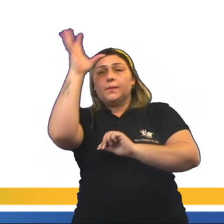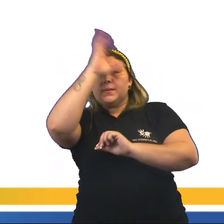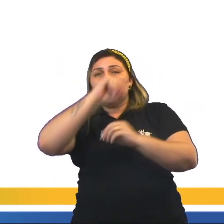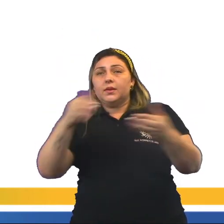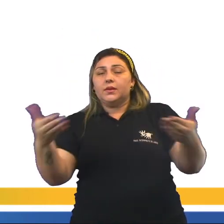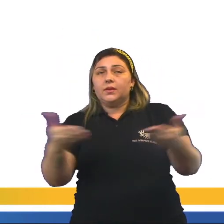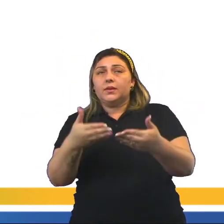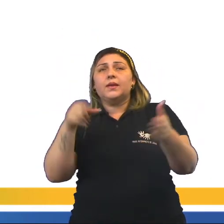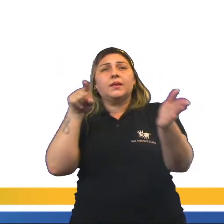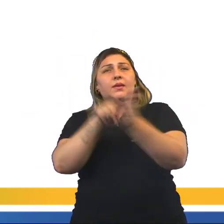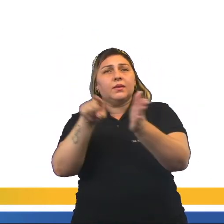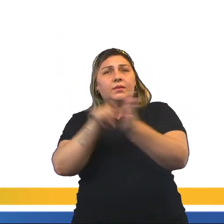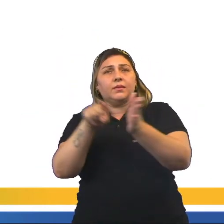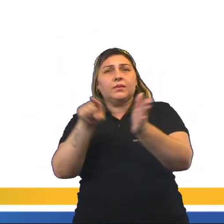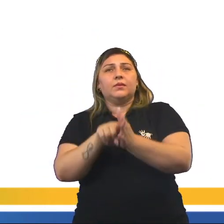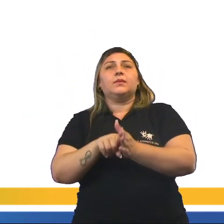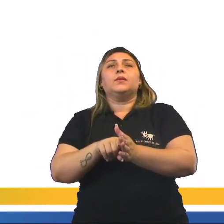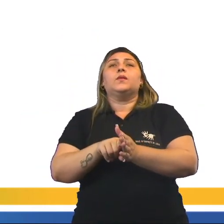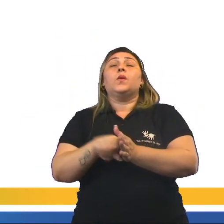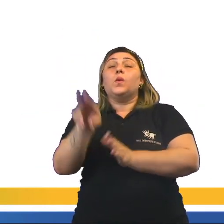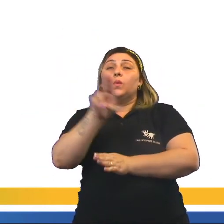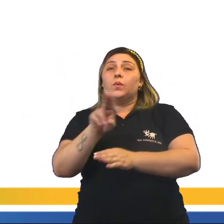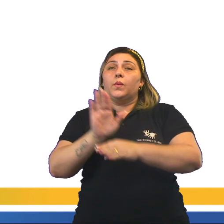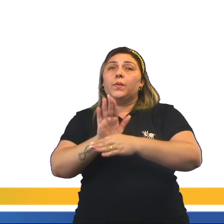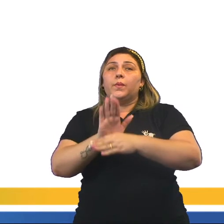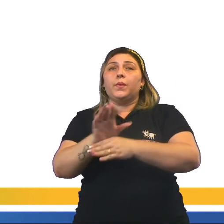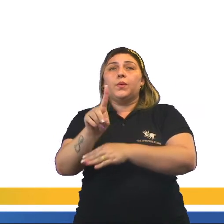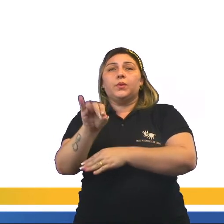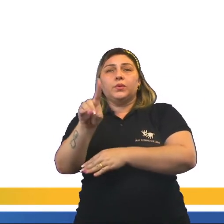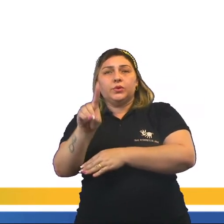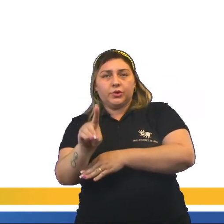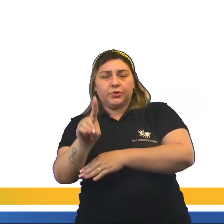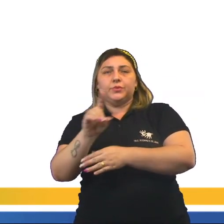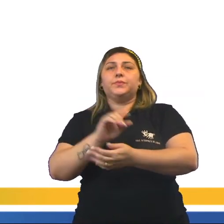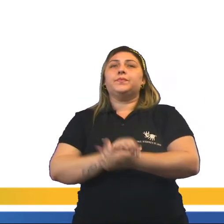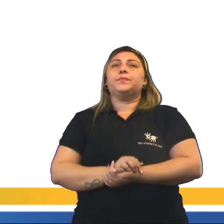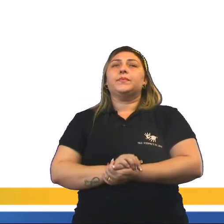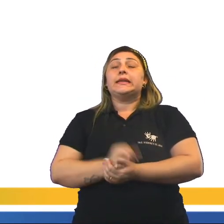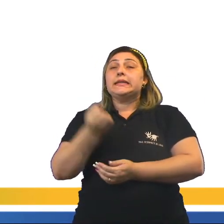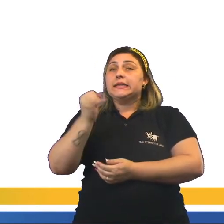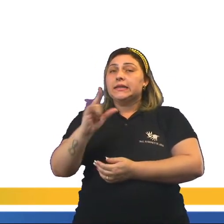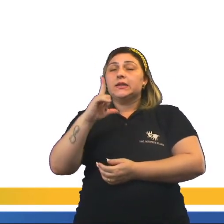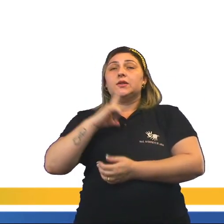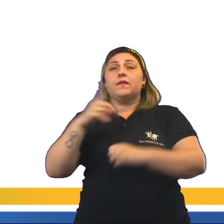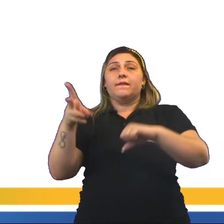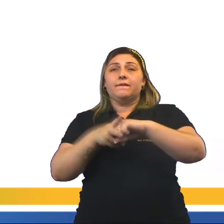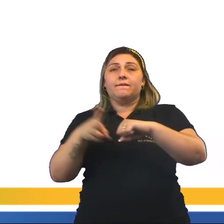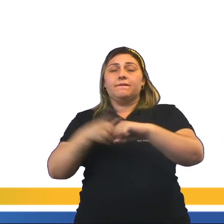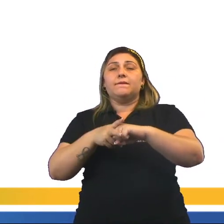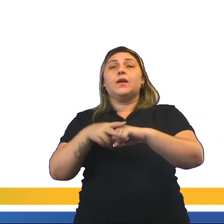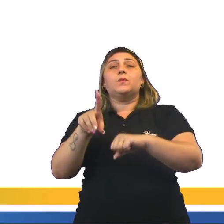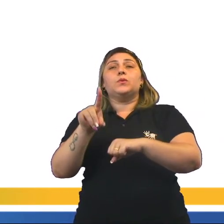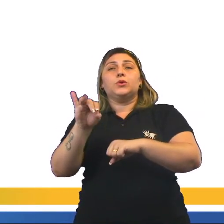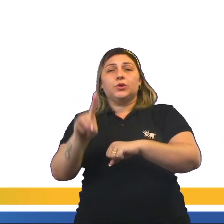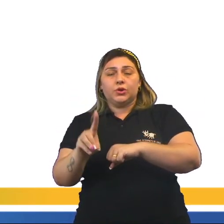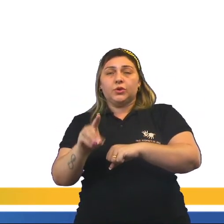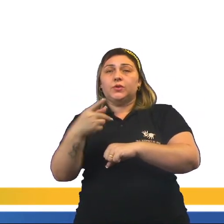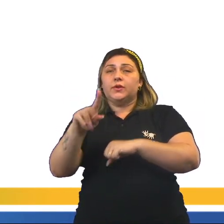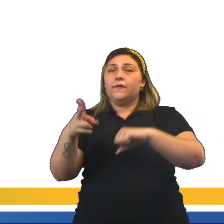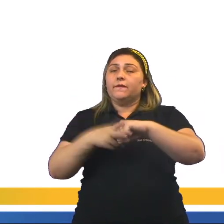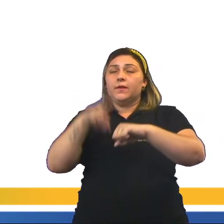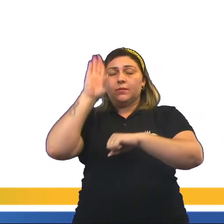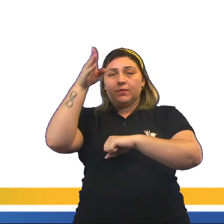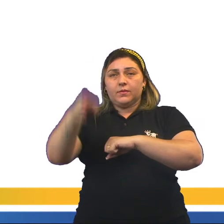hoje. Nas perguntas, nós devemos usar o verbo auxiliar did. E se aparecer o verbo auxiliar did, o seu